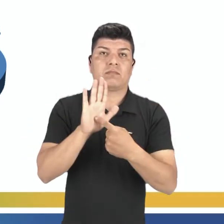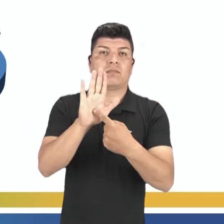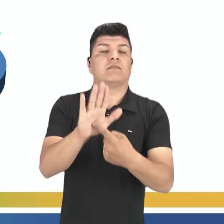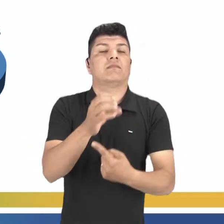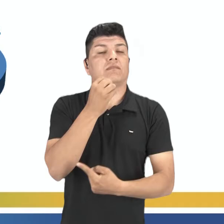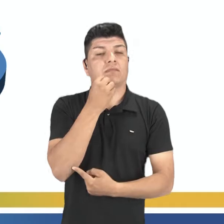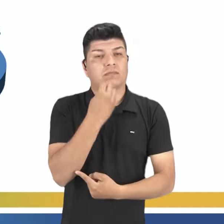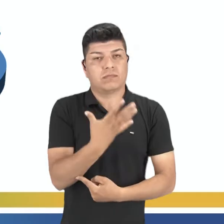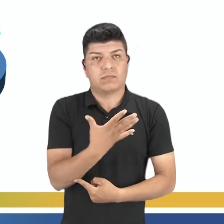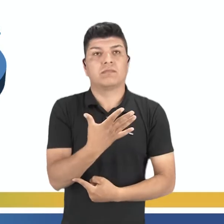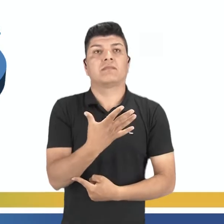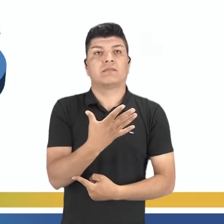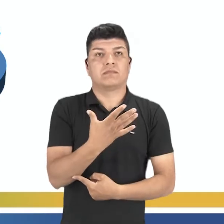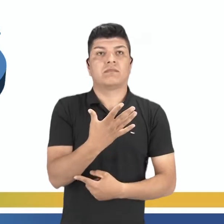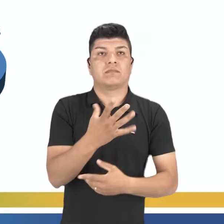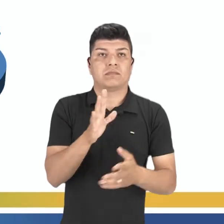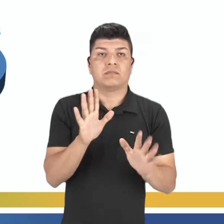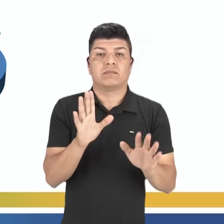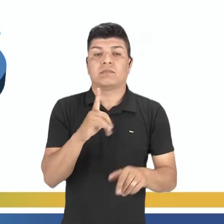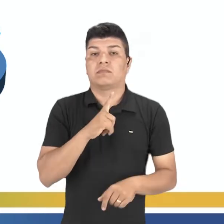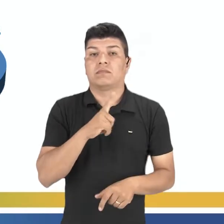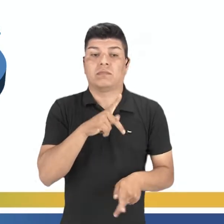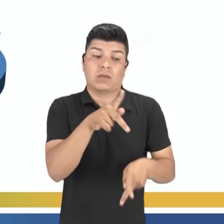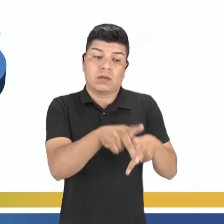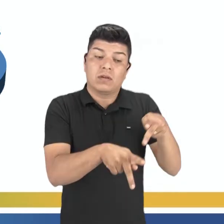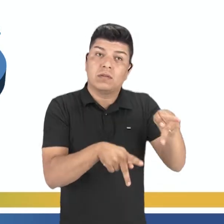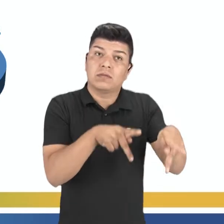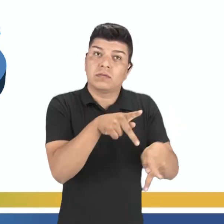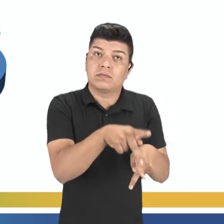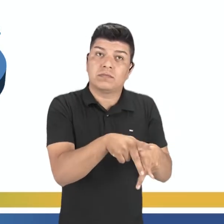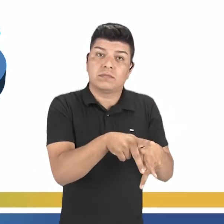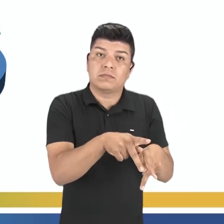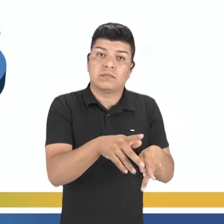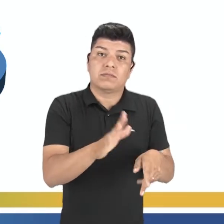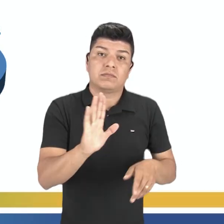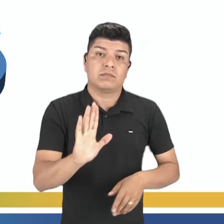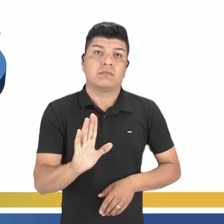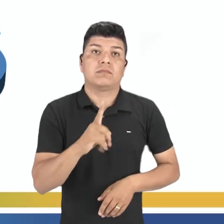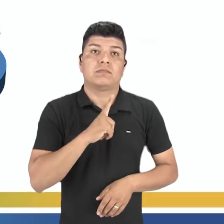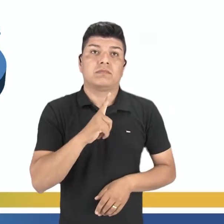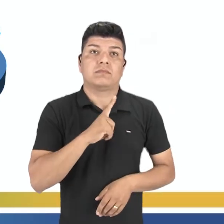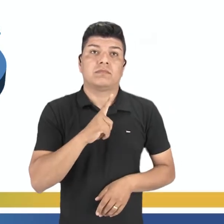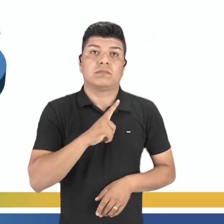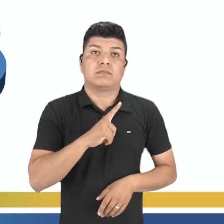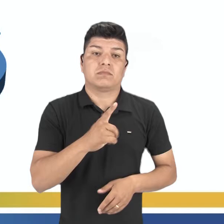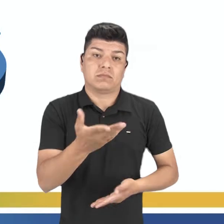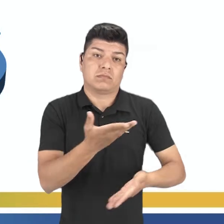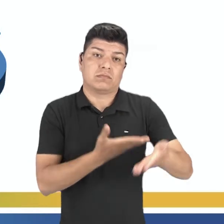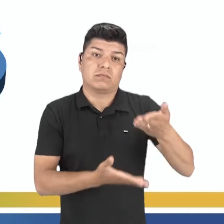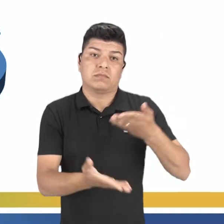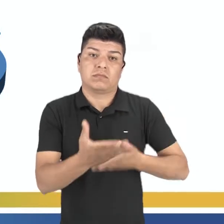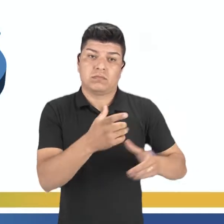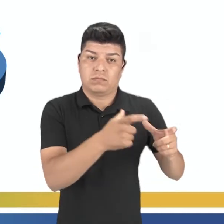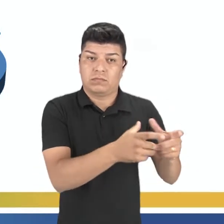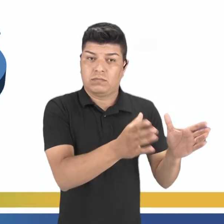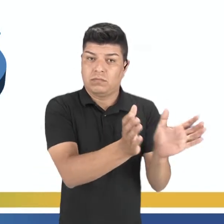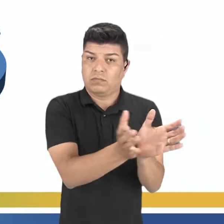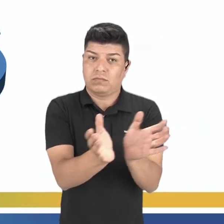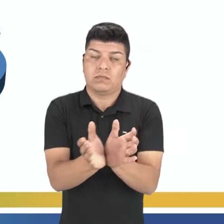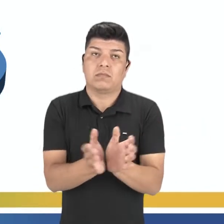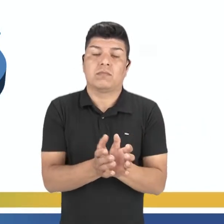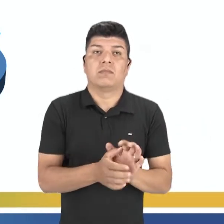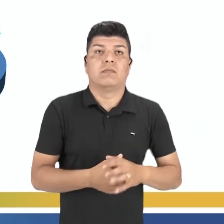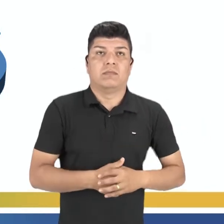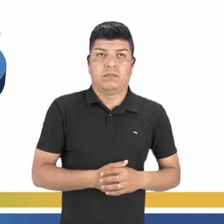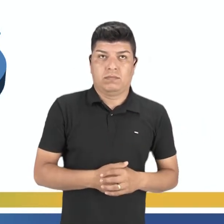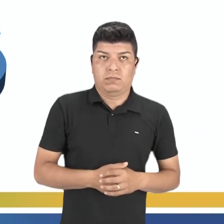bem as partes integrantes. Temos lá a população e do lado tem a distribuição da propriedade. O primeiro gráfico tem uma